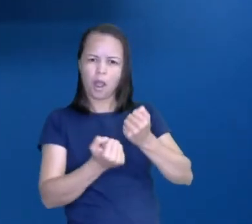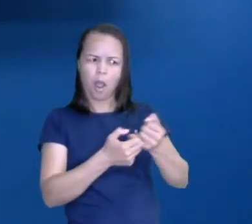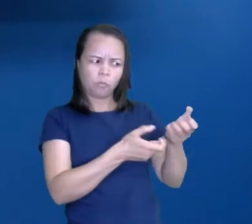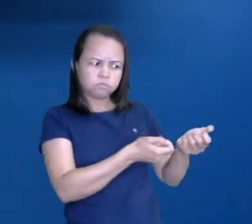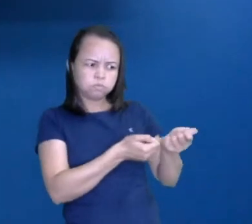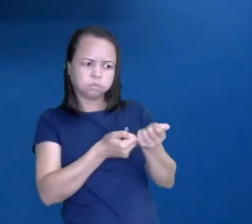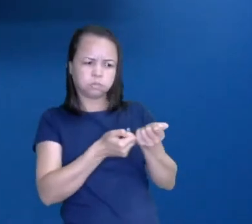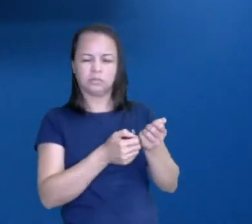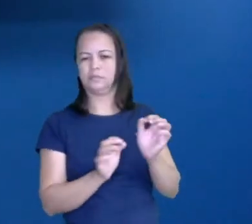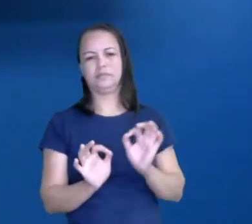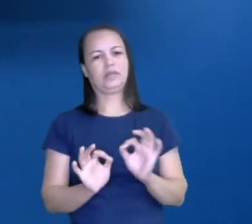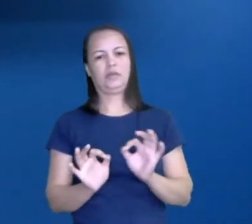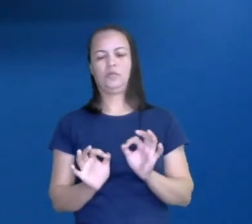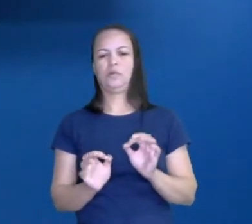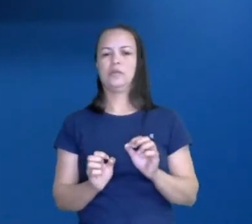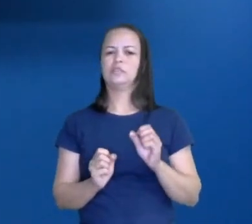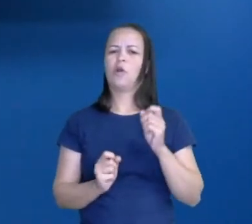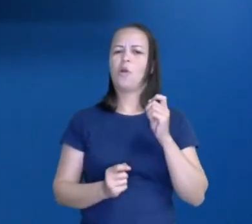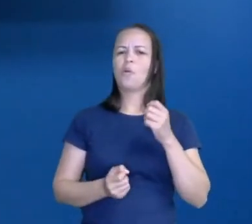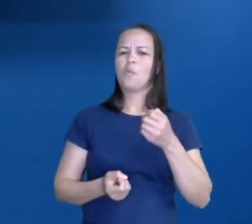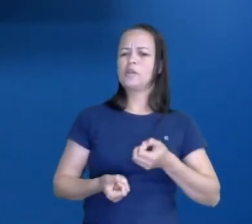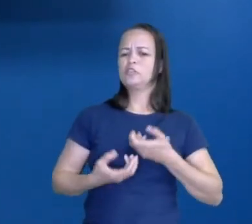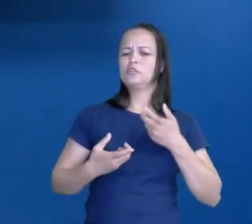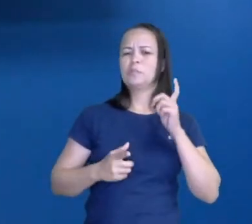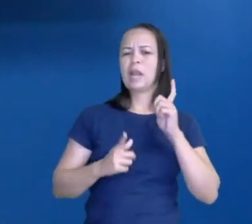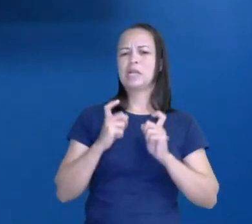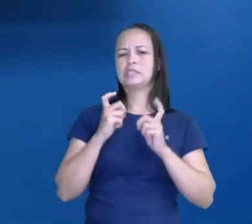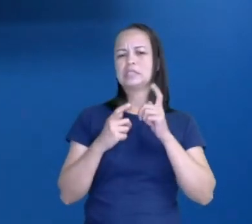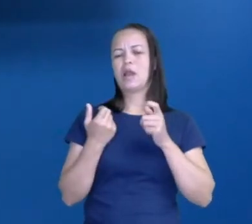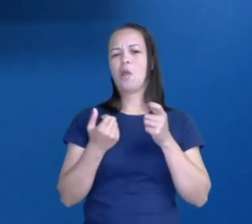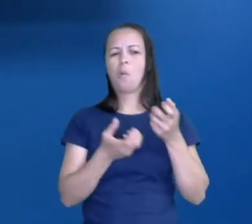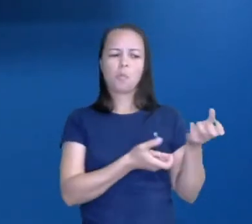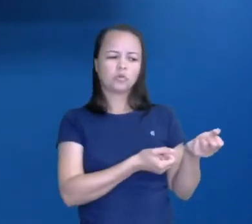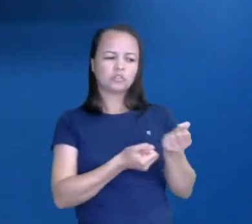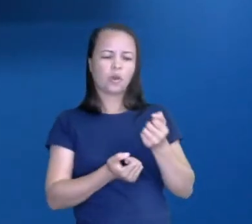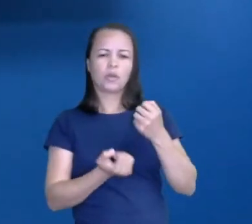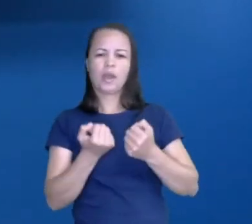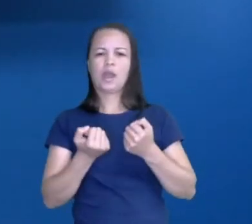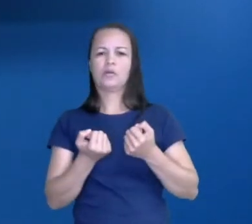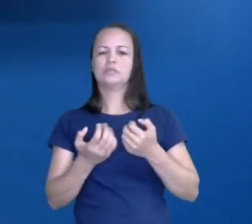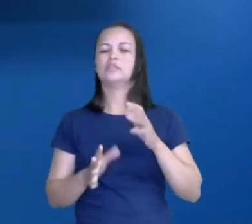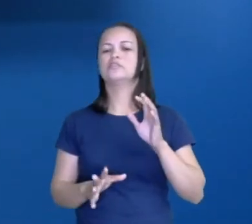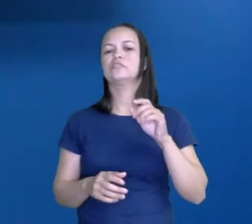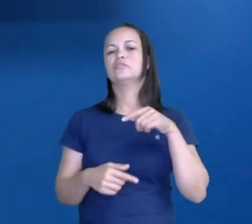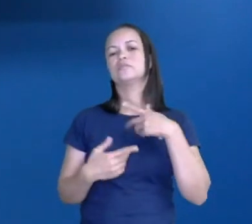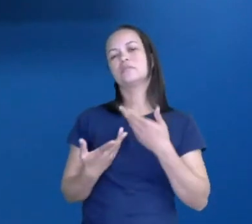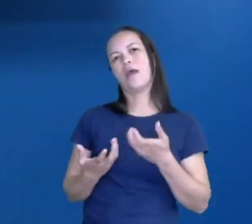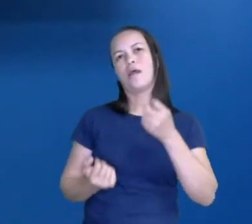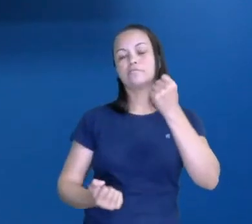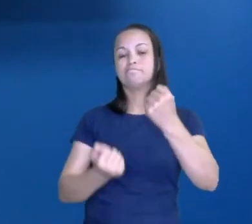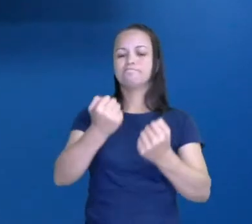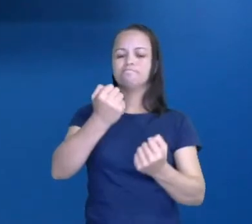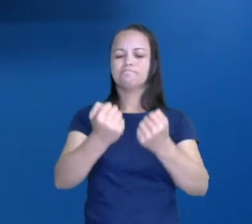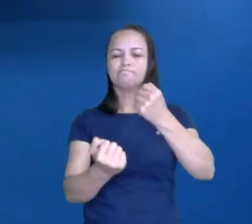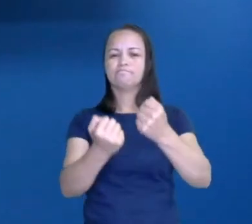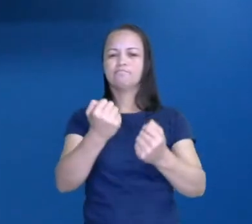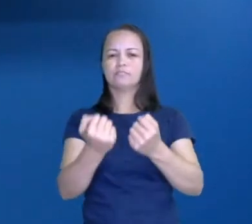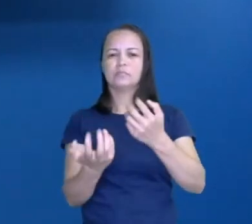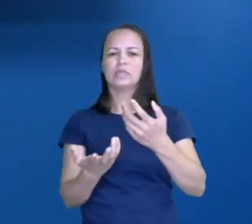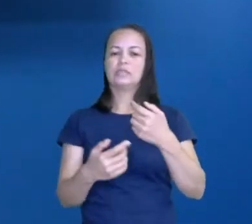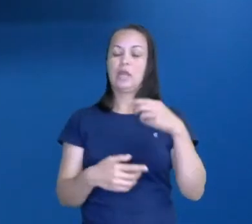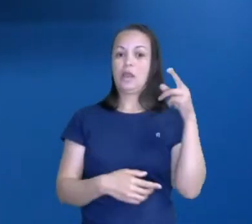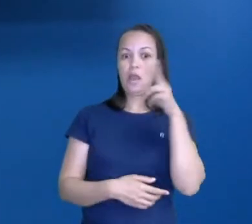com... Não. Essa é uma expressão, puxar o carro. Pode ser ele está dirigindo, ele está em